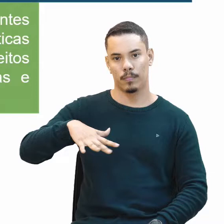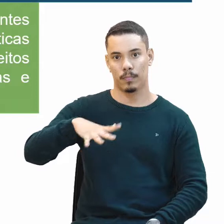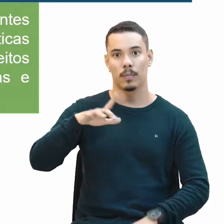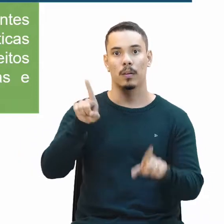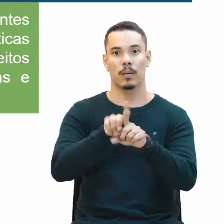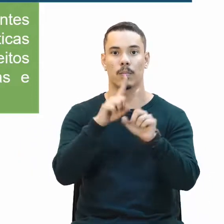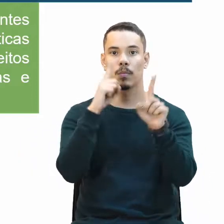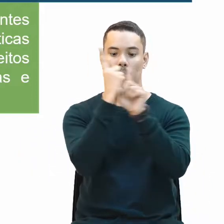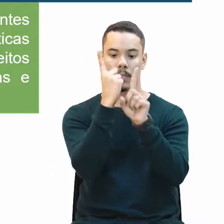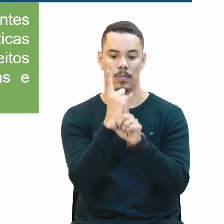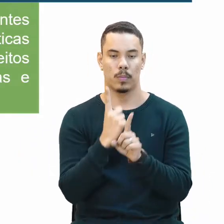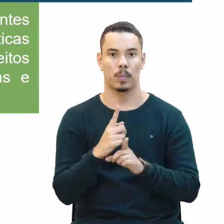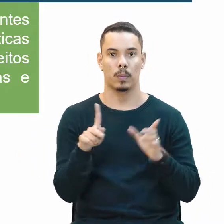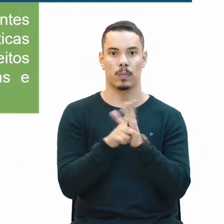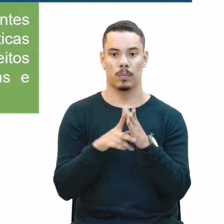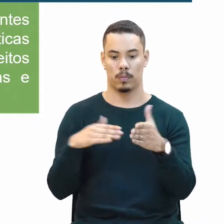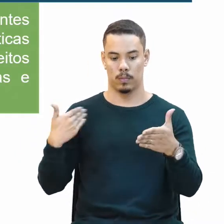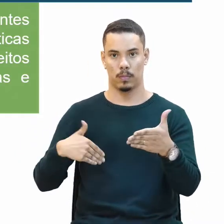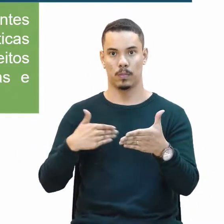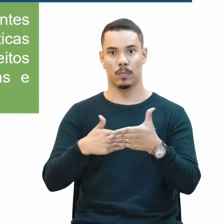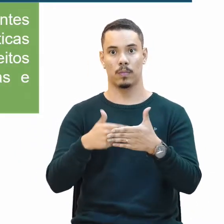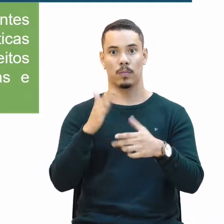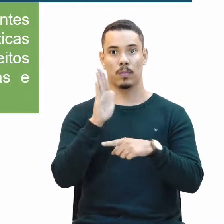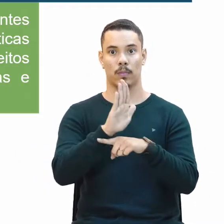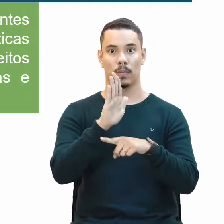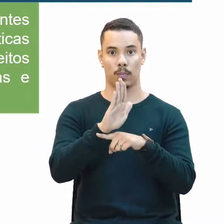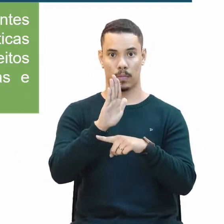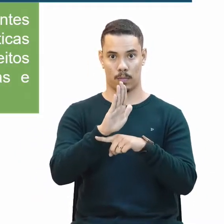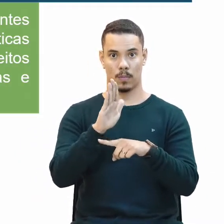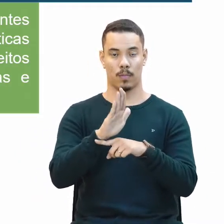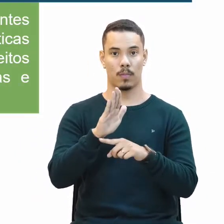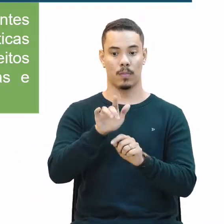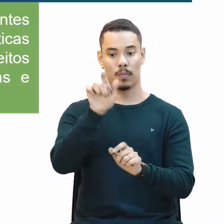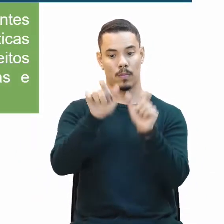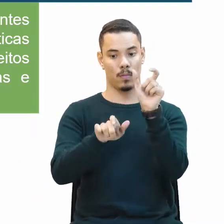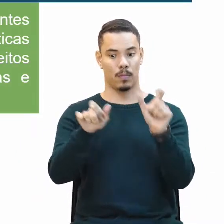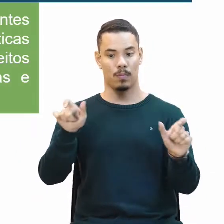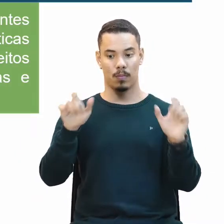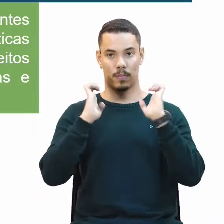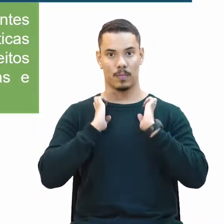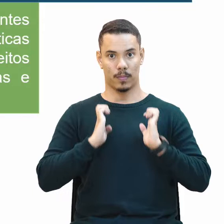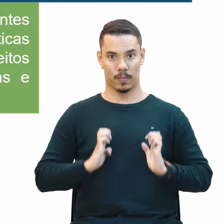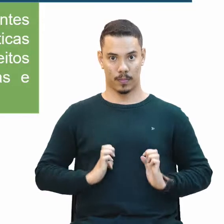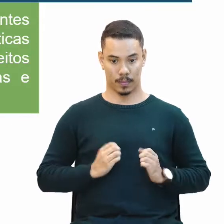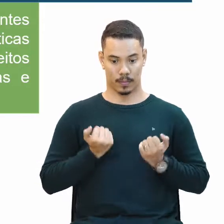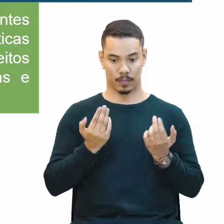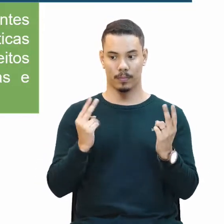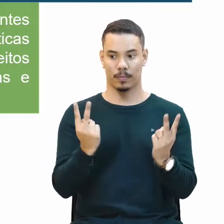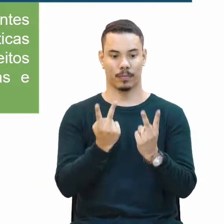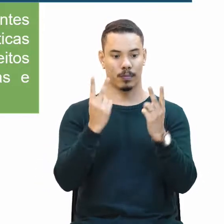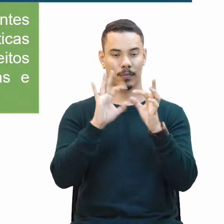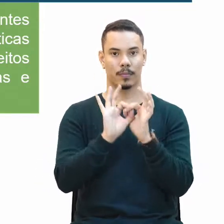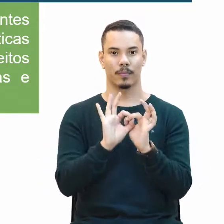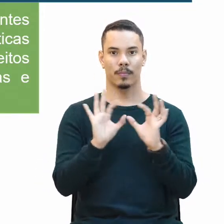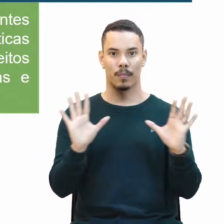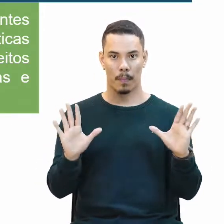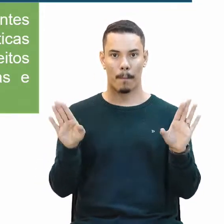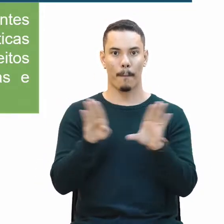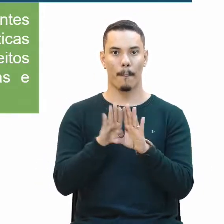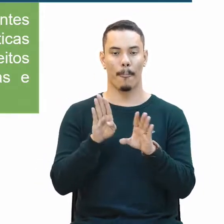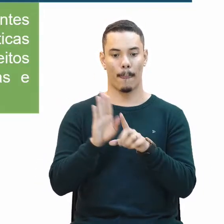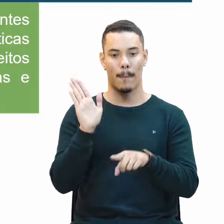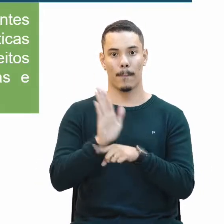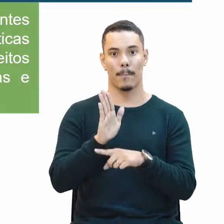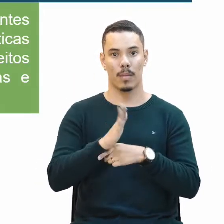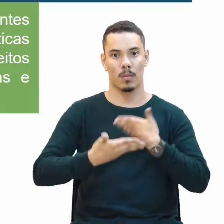identificando processos que contribuem para a formação de sujeitos éticos que valorizem a liberdade, a cooperação,